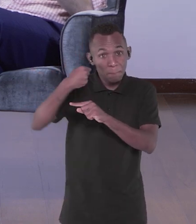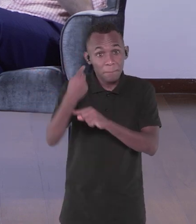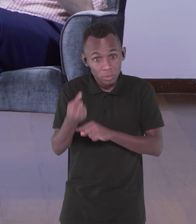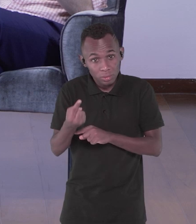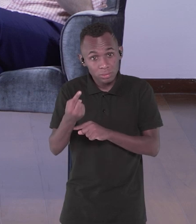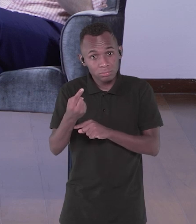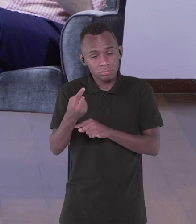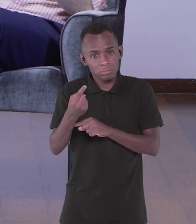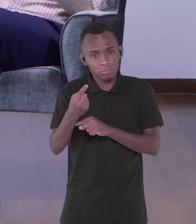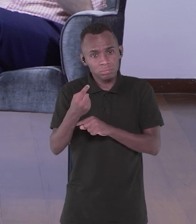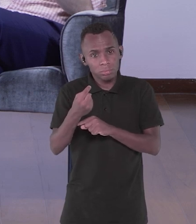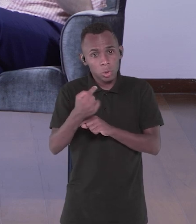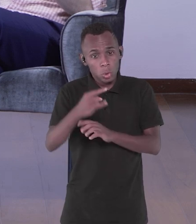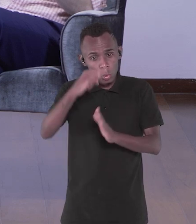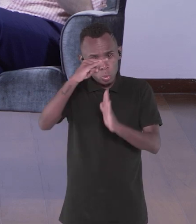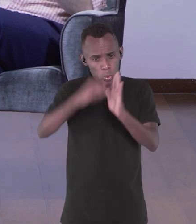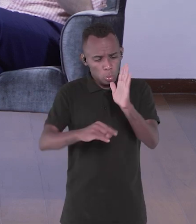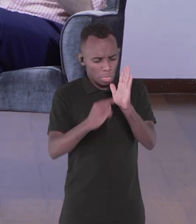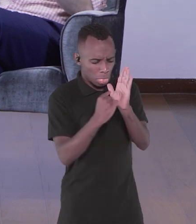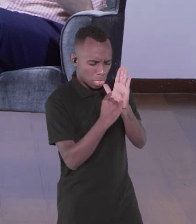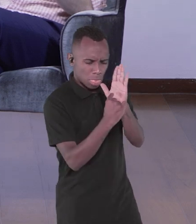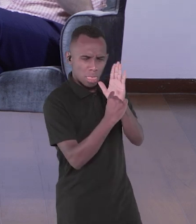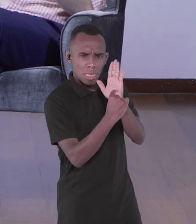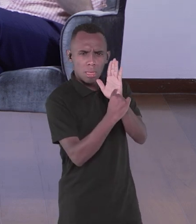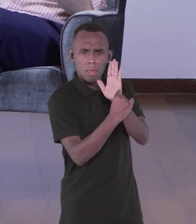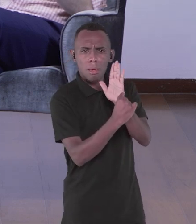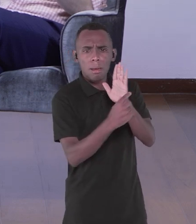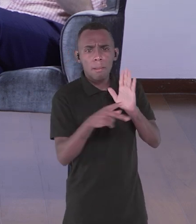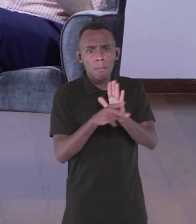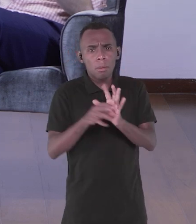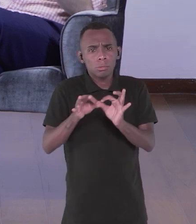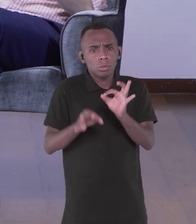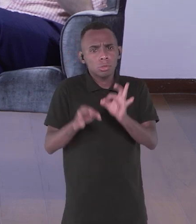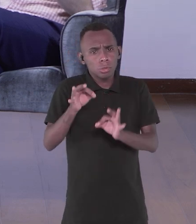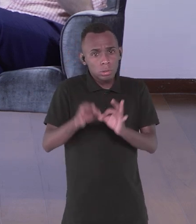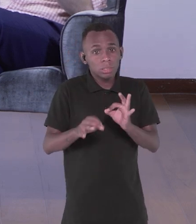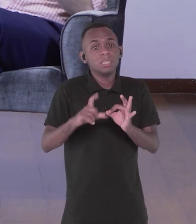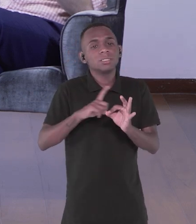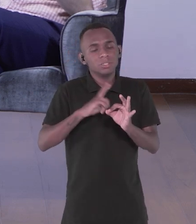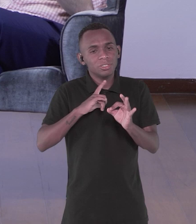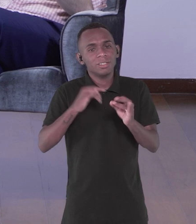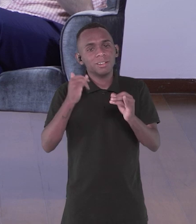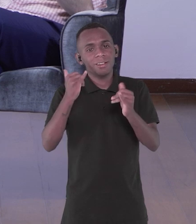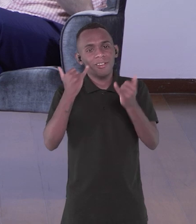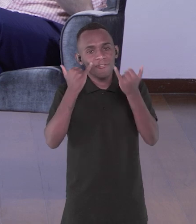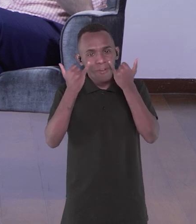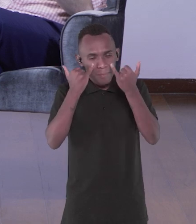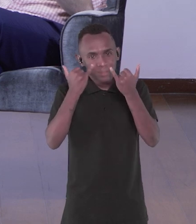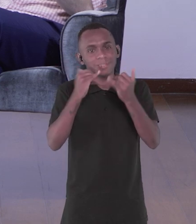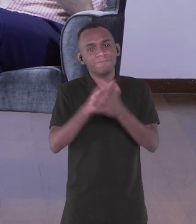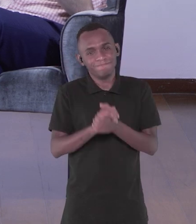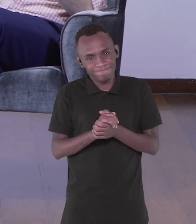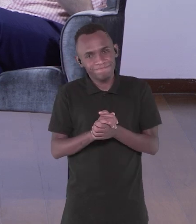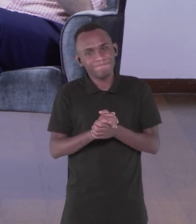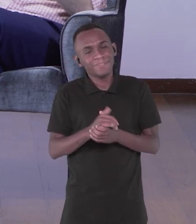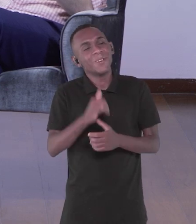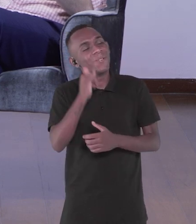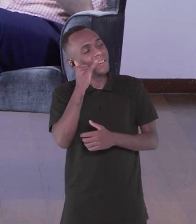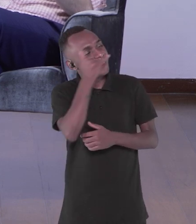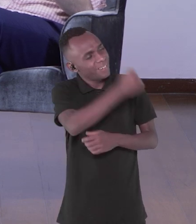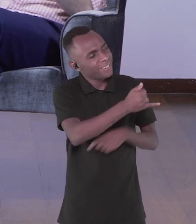num rodapé de um documento de um tribunal, tinha informação. Aí eu ligo para o cara. Ô,